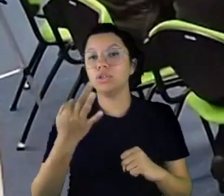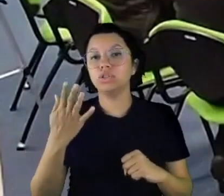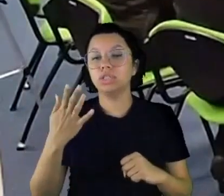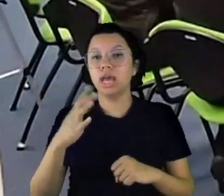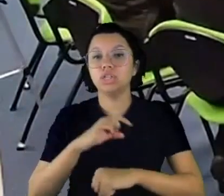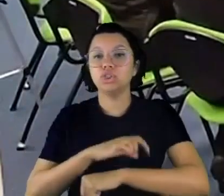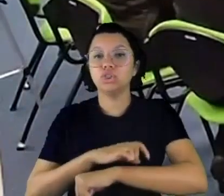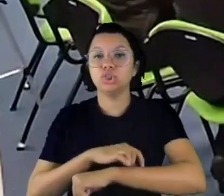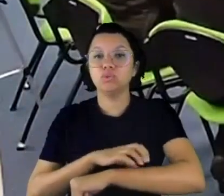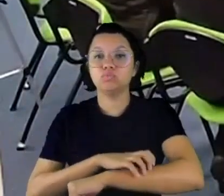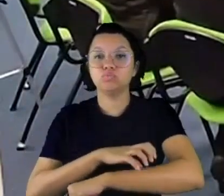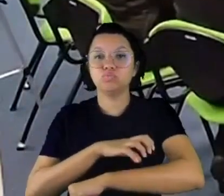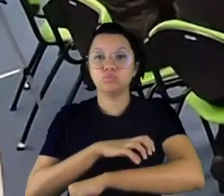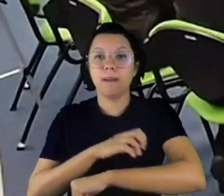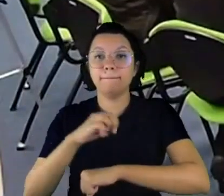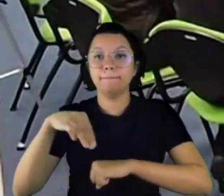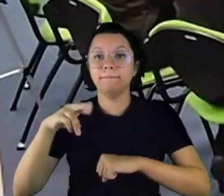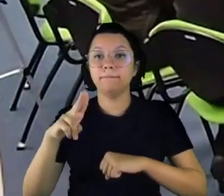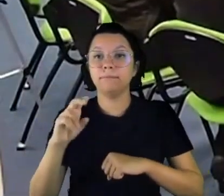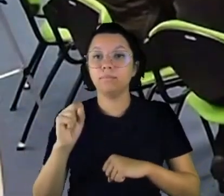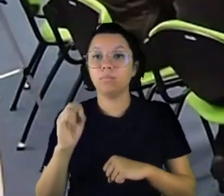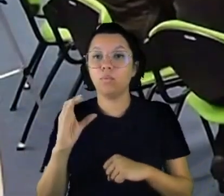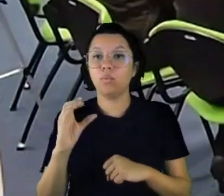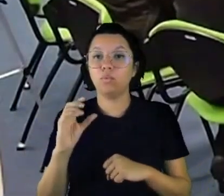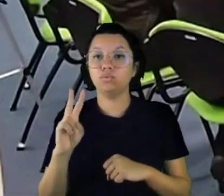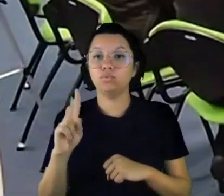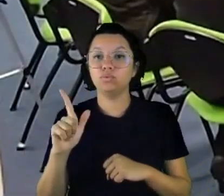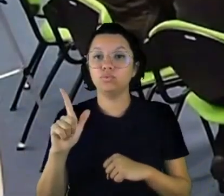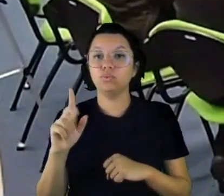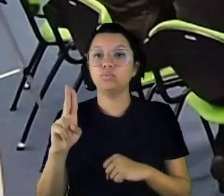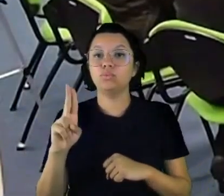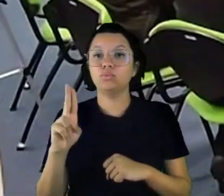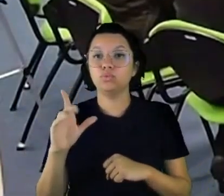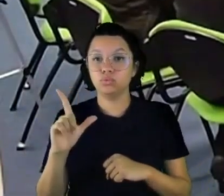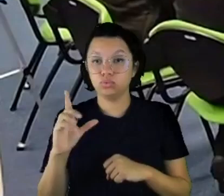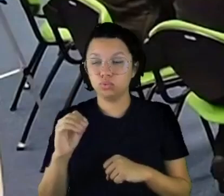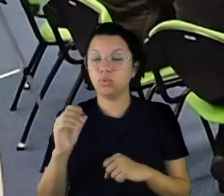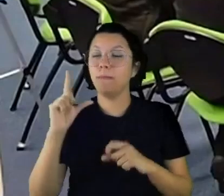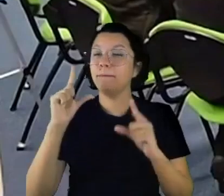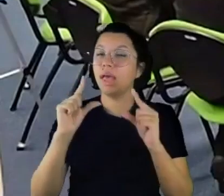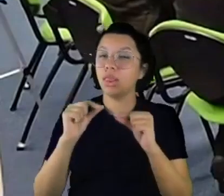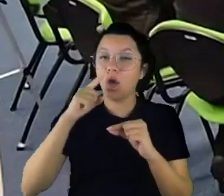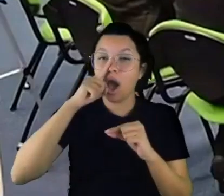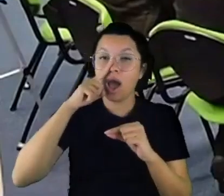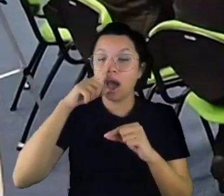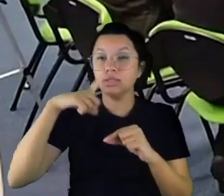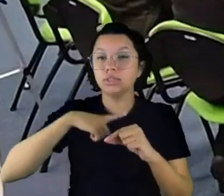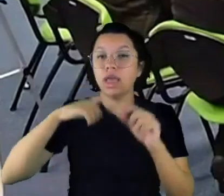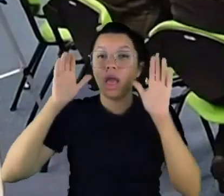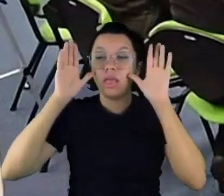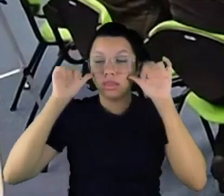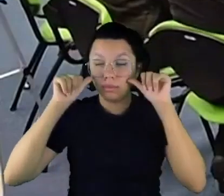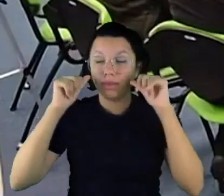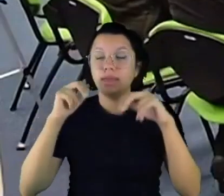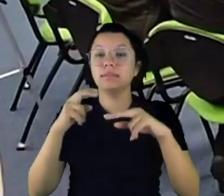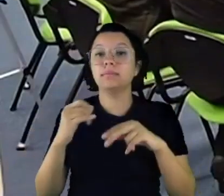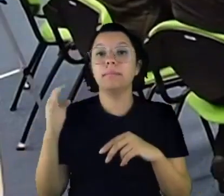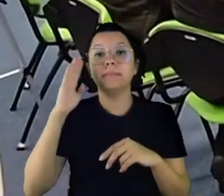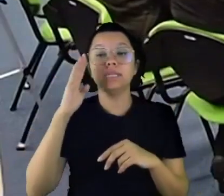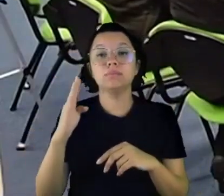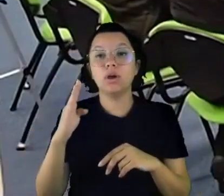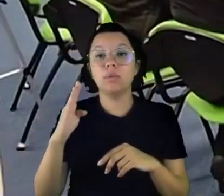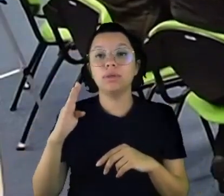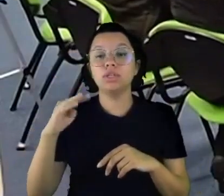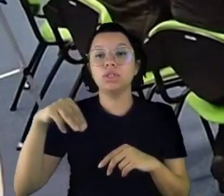tem, menor o risco de desenvolver demência, principalmente a massa muscular de